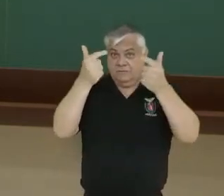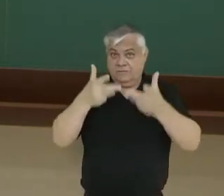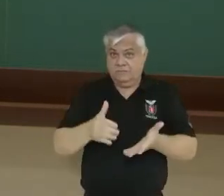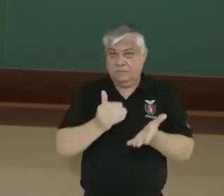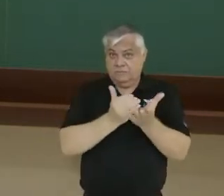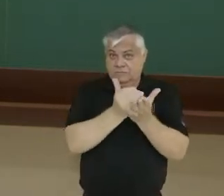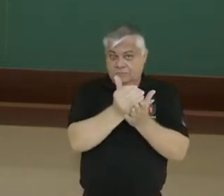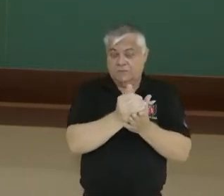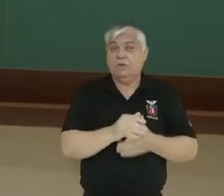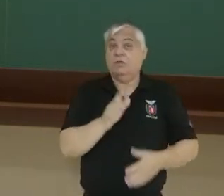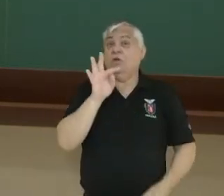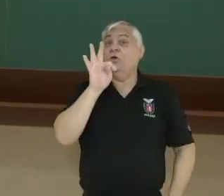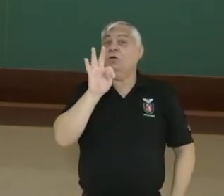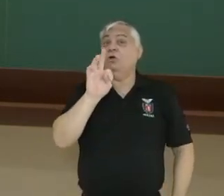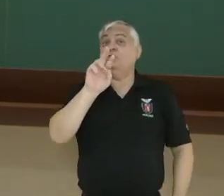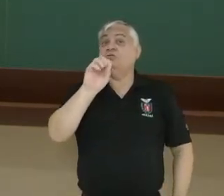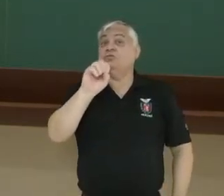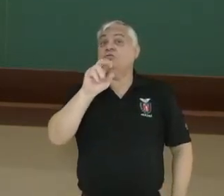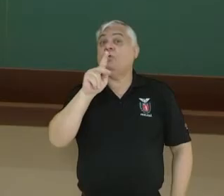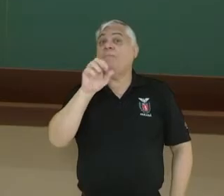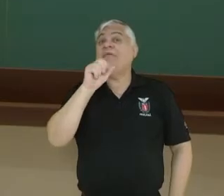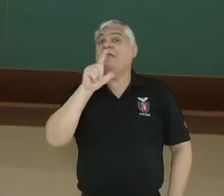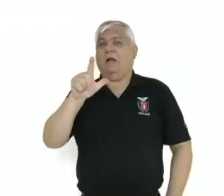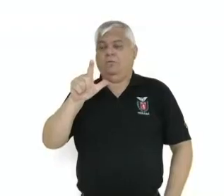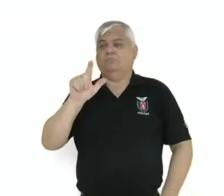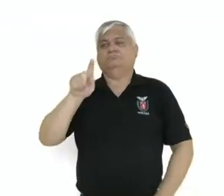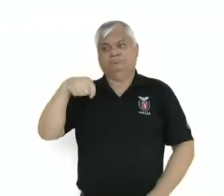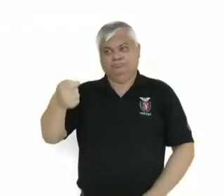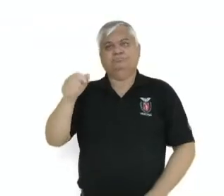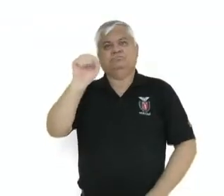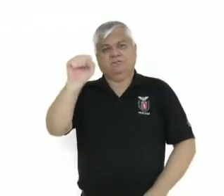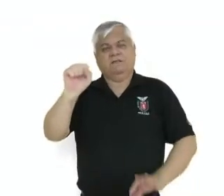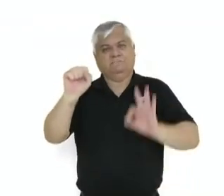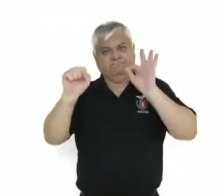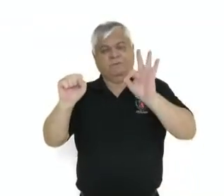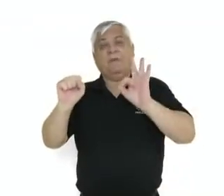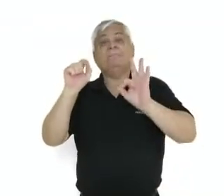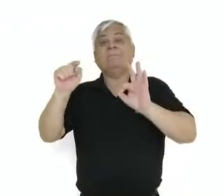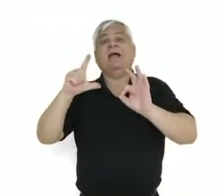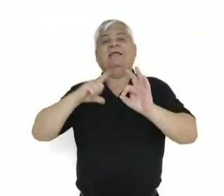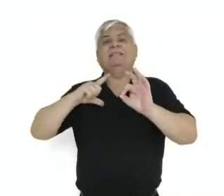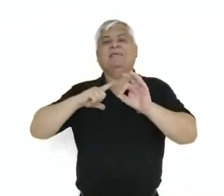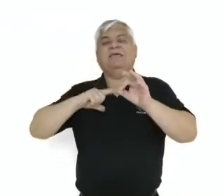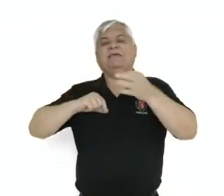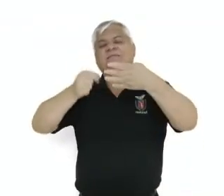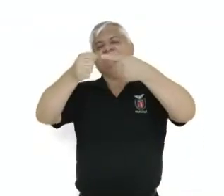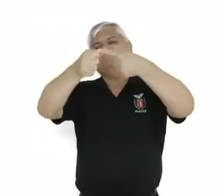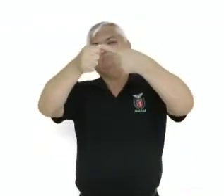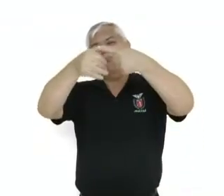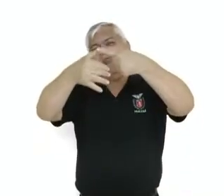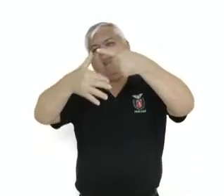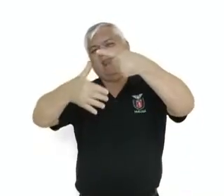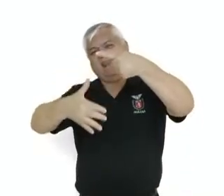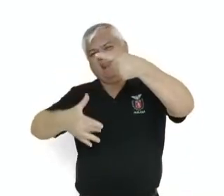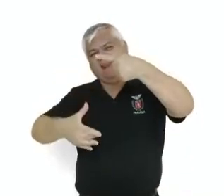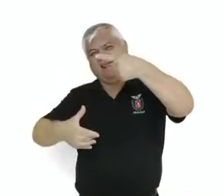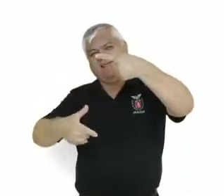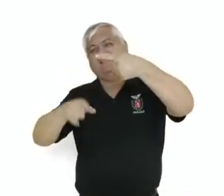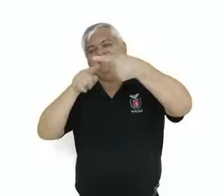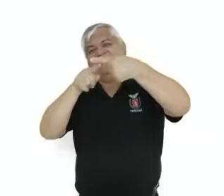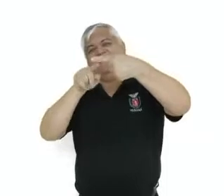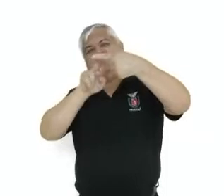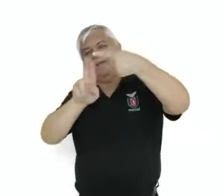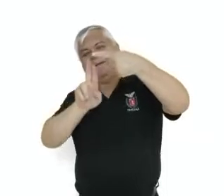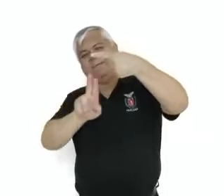início? Clima tropical. Mas aqui a gente trouxe bem detalhado as subdivisões dele, né? Porque vai ter uma variação